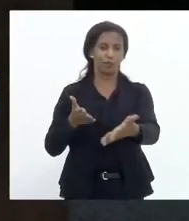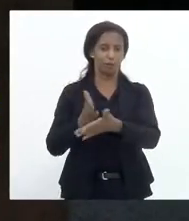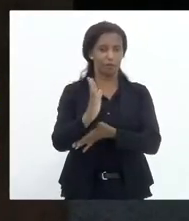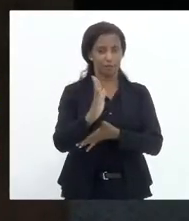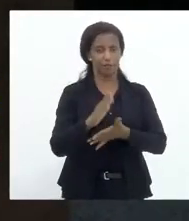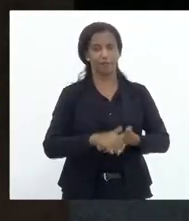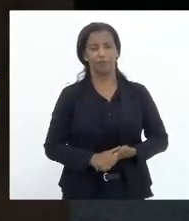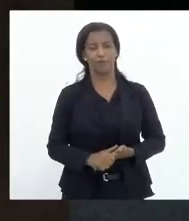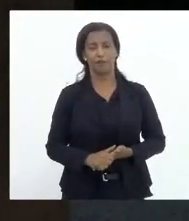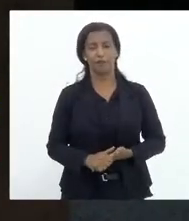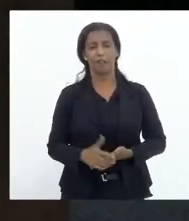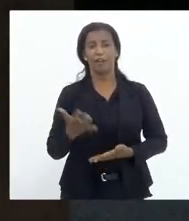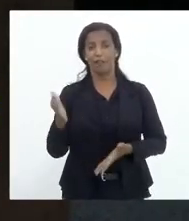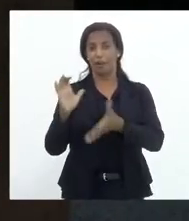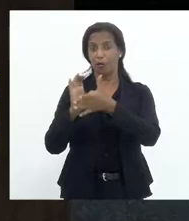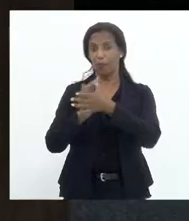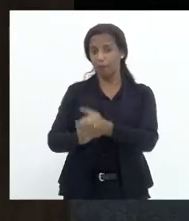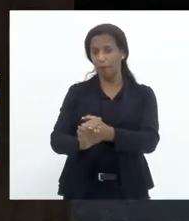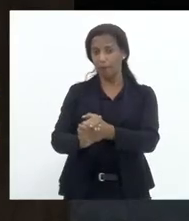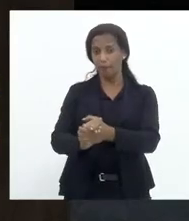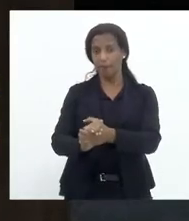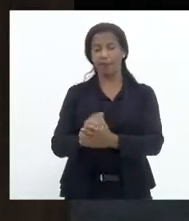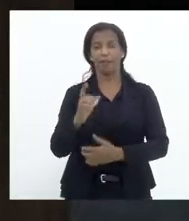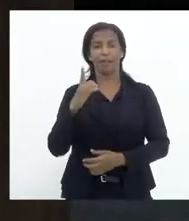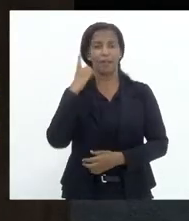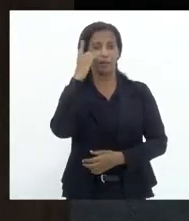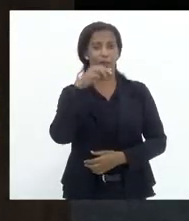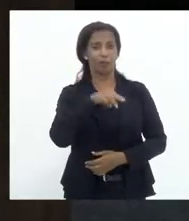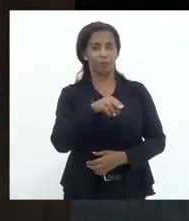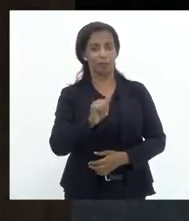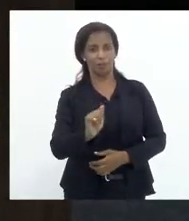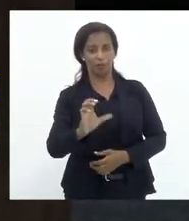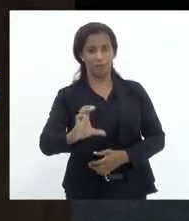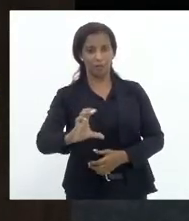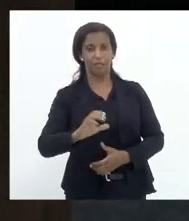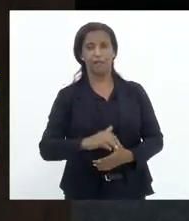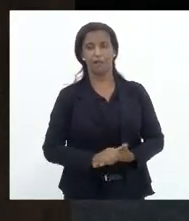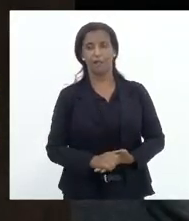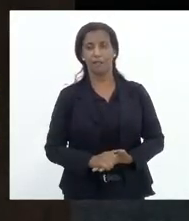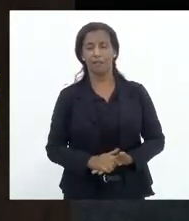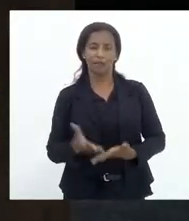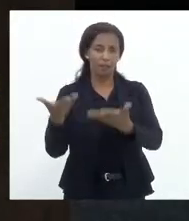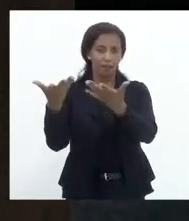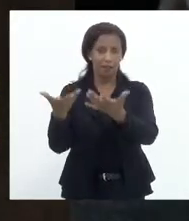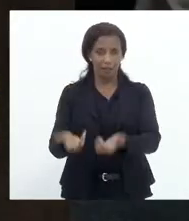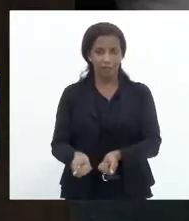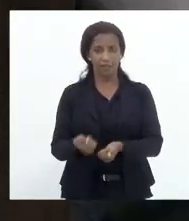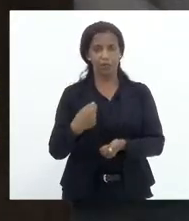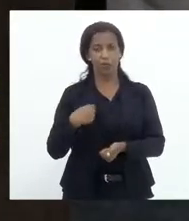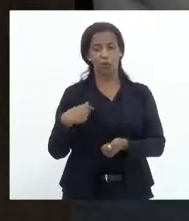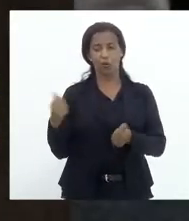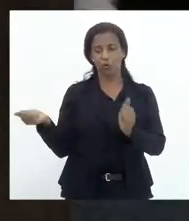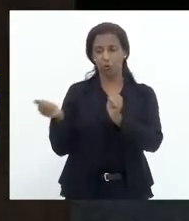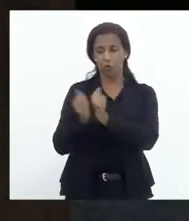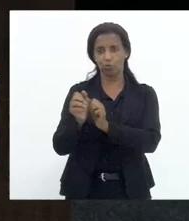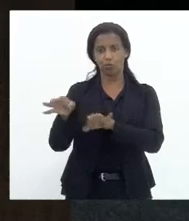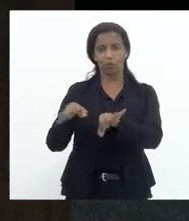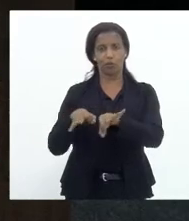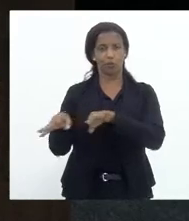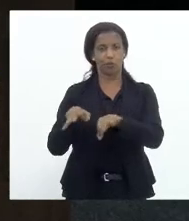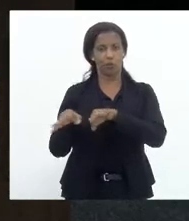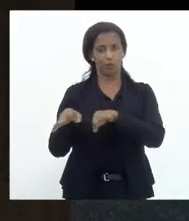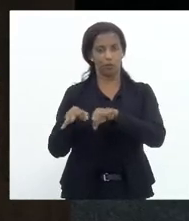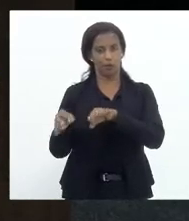que é cumprimentar o deputado Carlos minc que permitiu que eu construí isso com ele esse